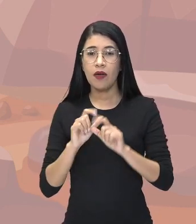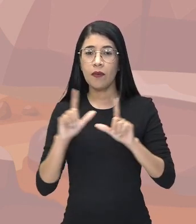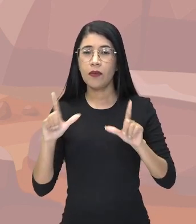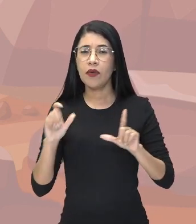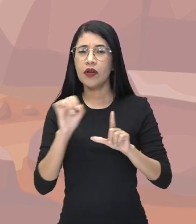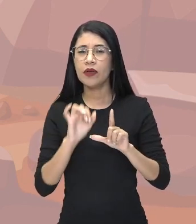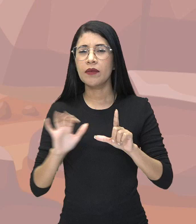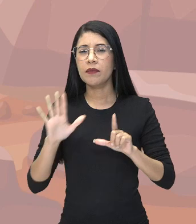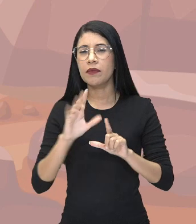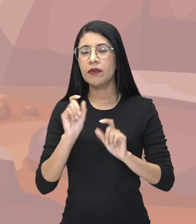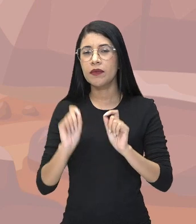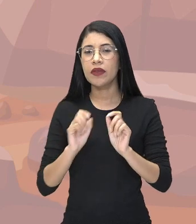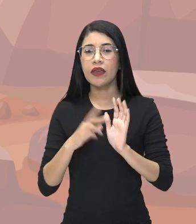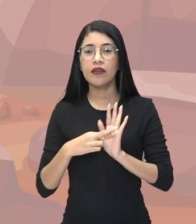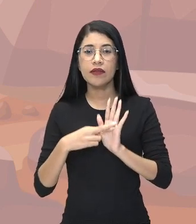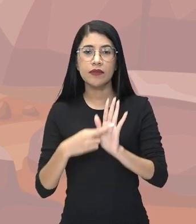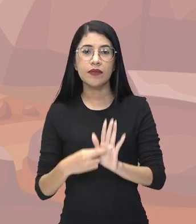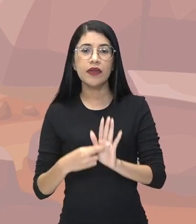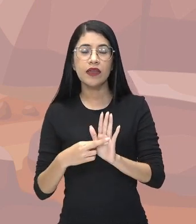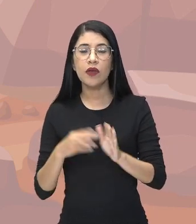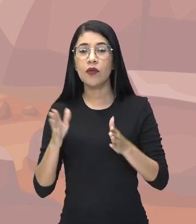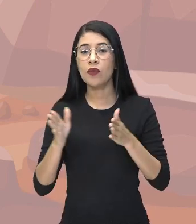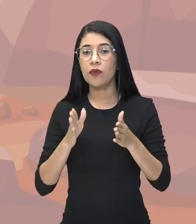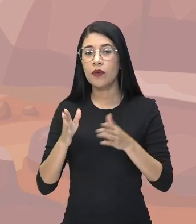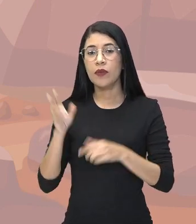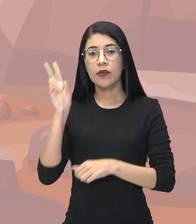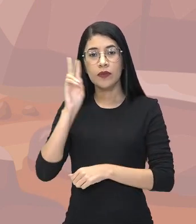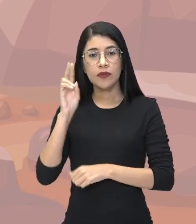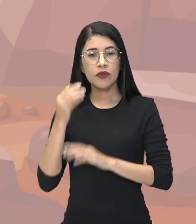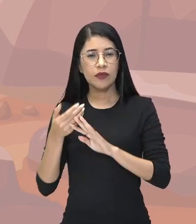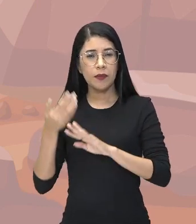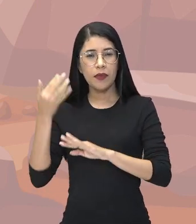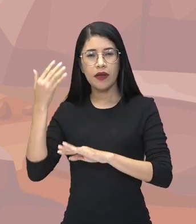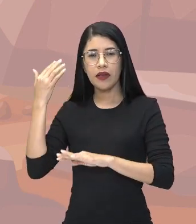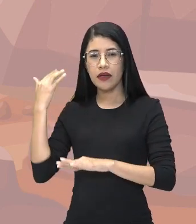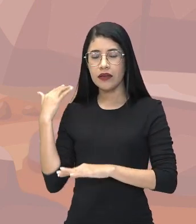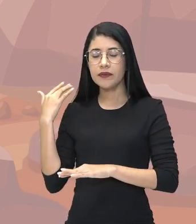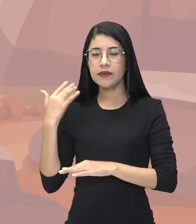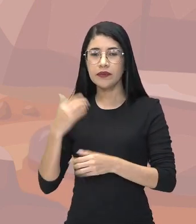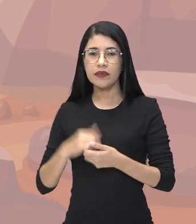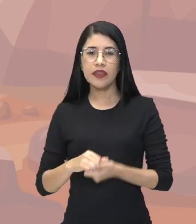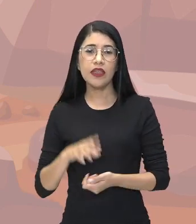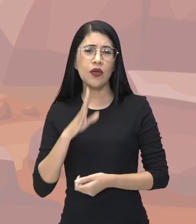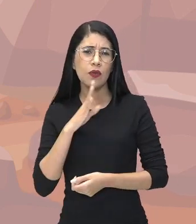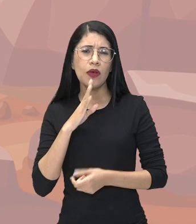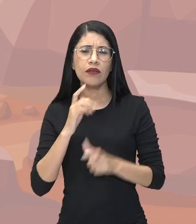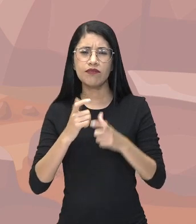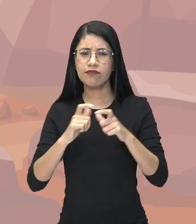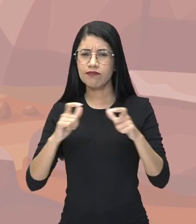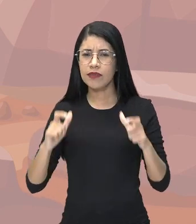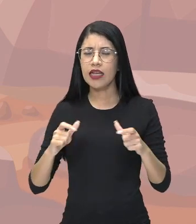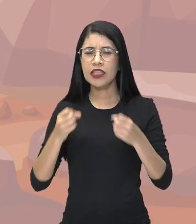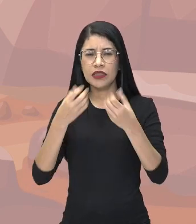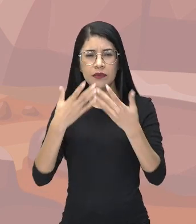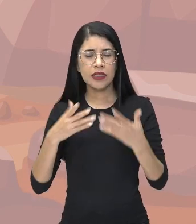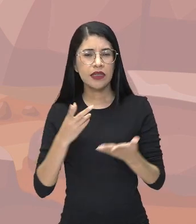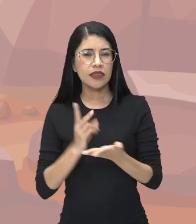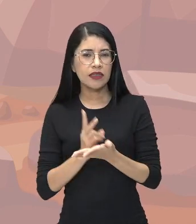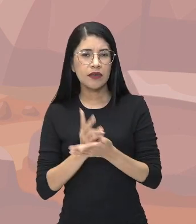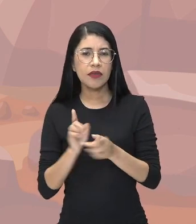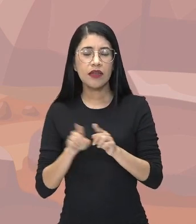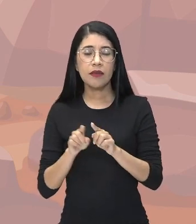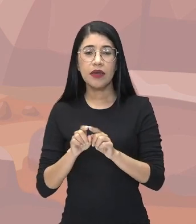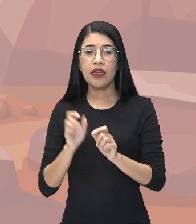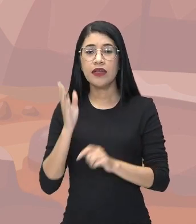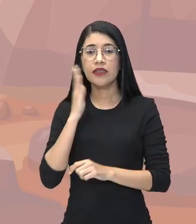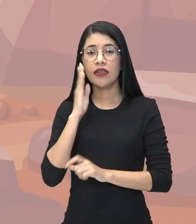algumas imagens que representam esse período da pré-história, que é tão conhecido, que todos nós falamos, sabemos que os homens